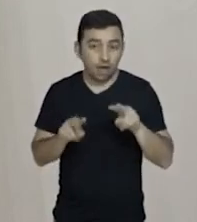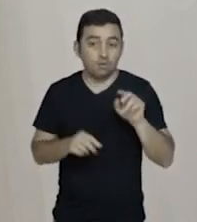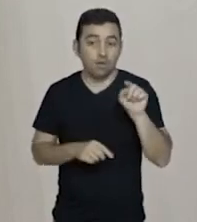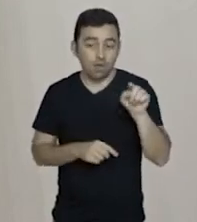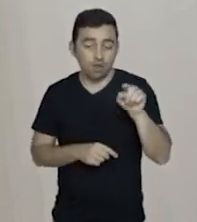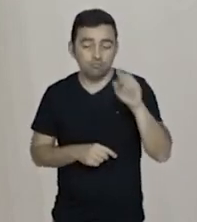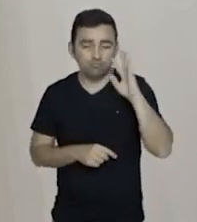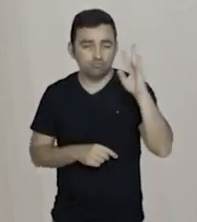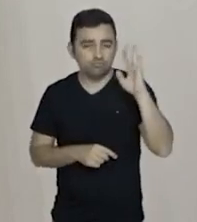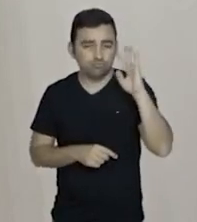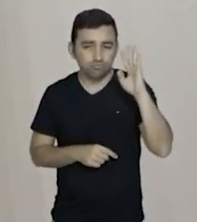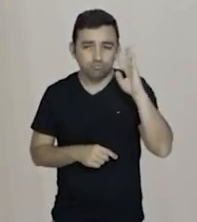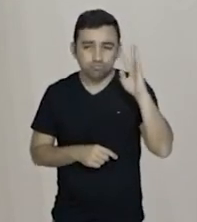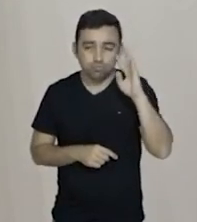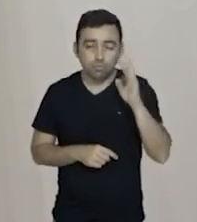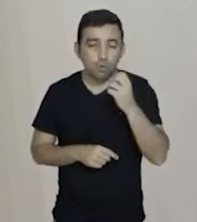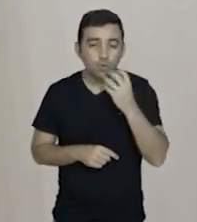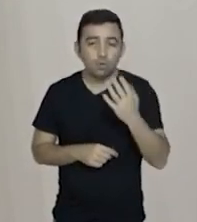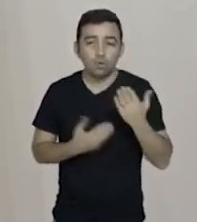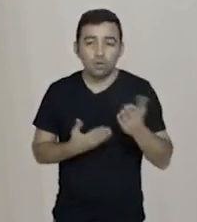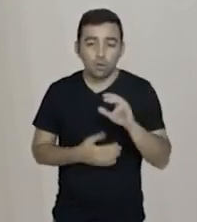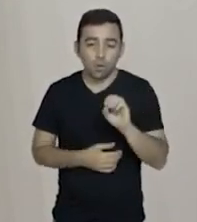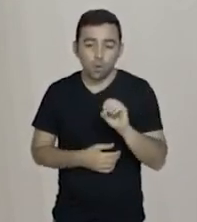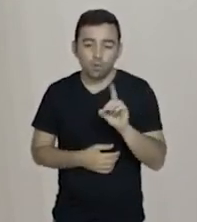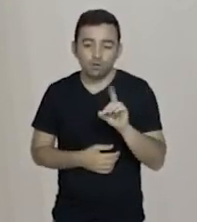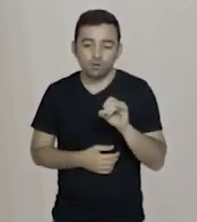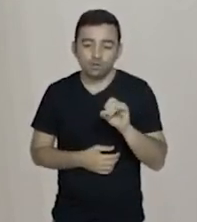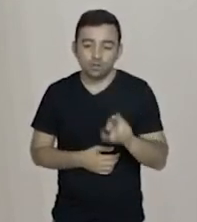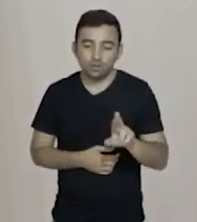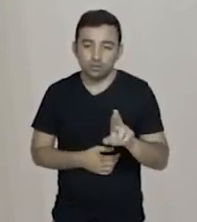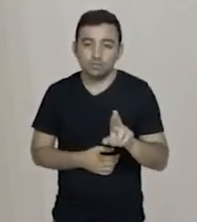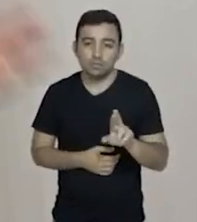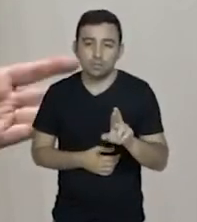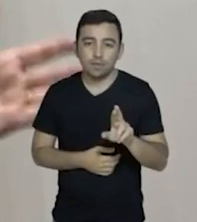do Sicoob o dinheiro Francisco